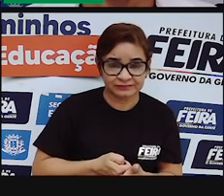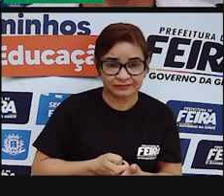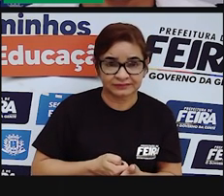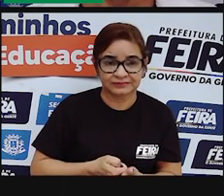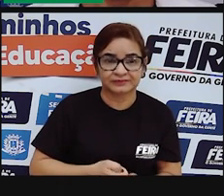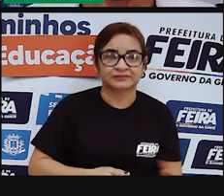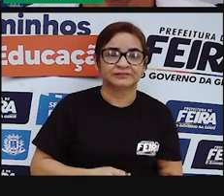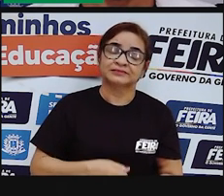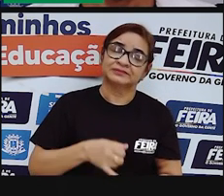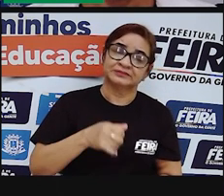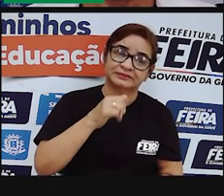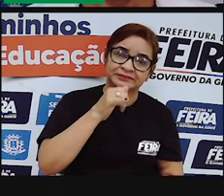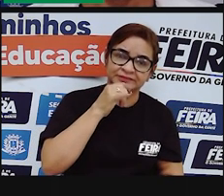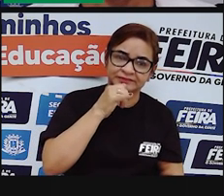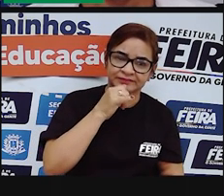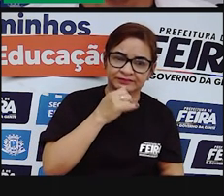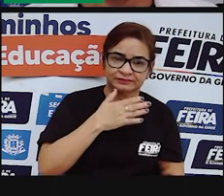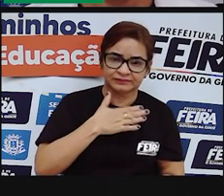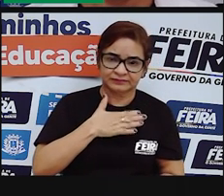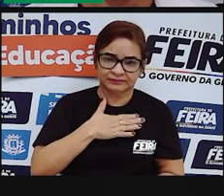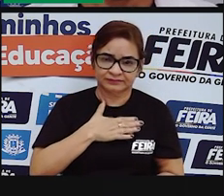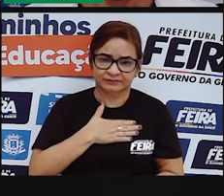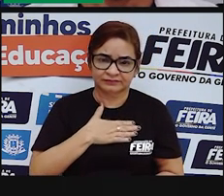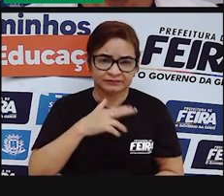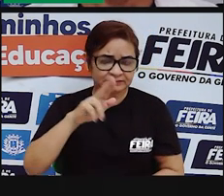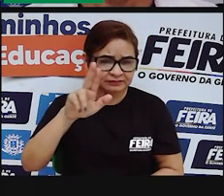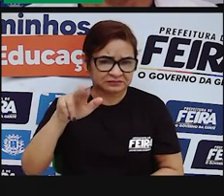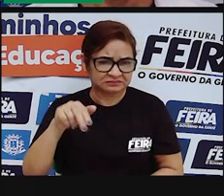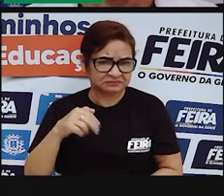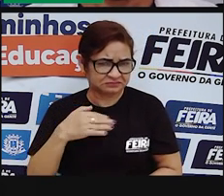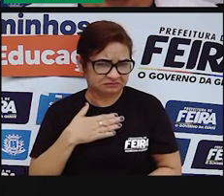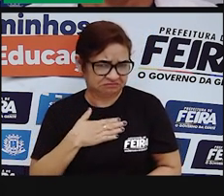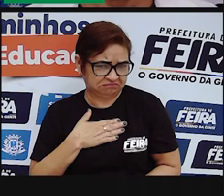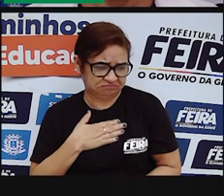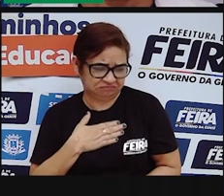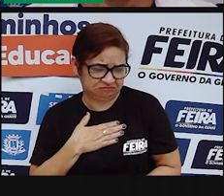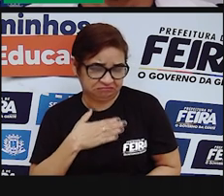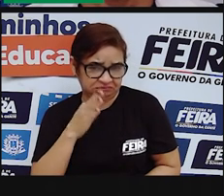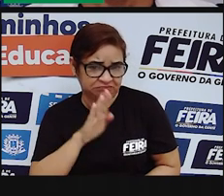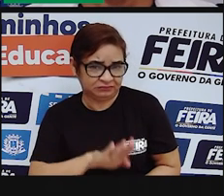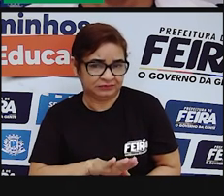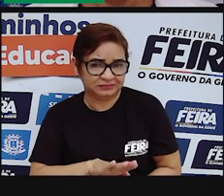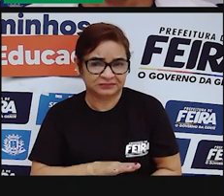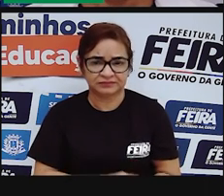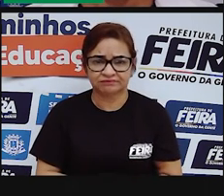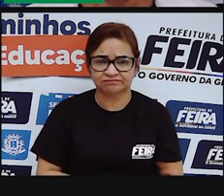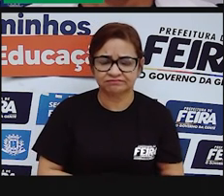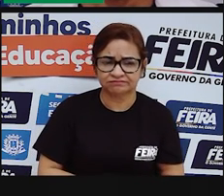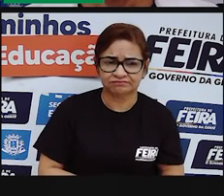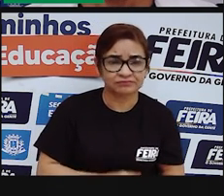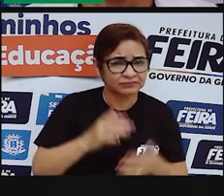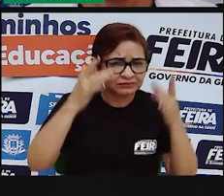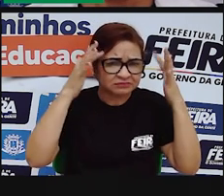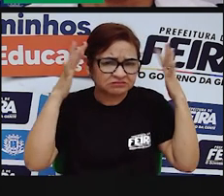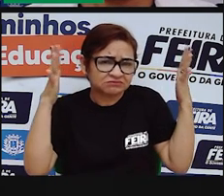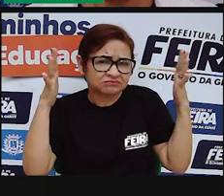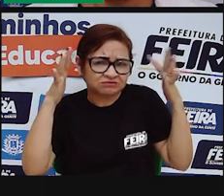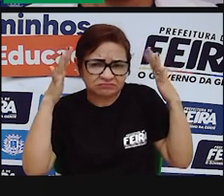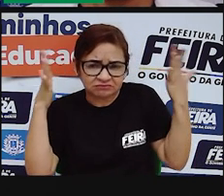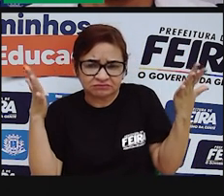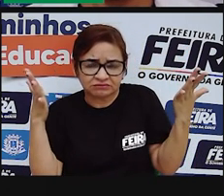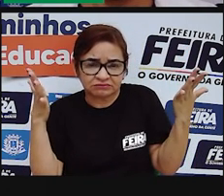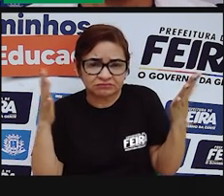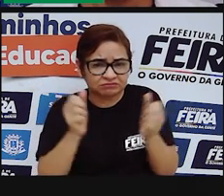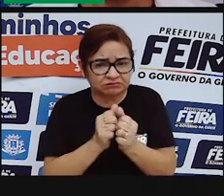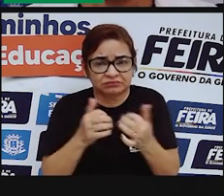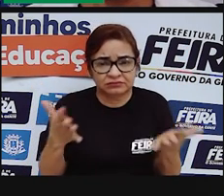ou de uma ideia para enfatizá-la. Olha o exemplo. A mim, ninguém me engana. Não precisaria